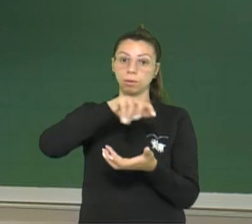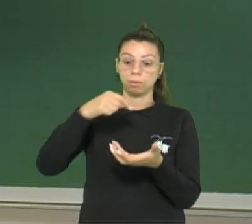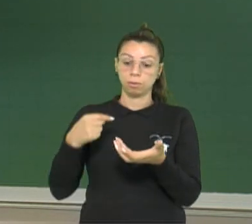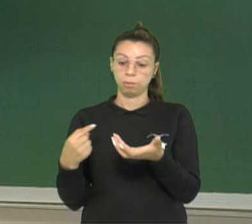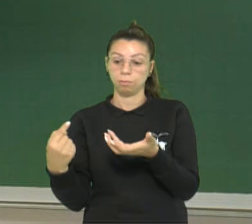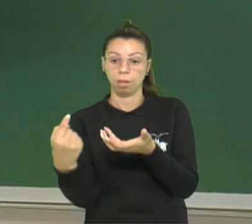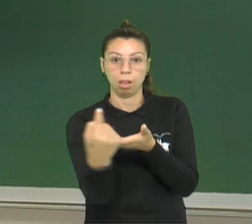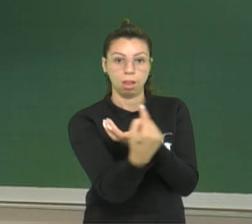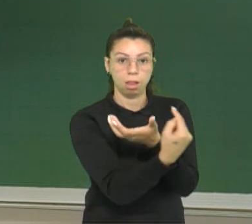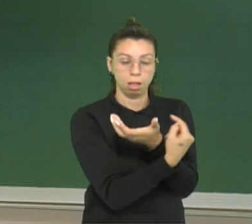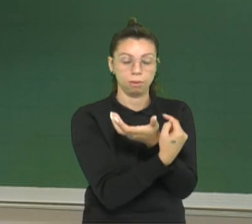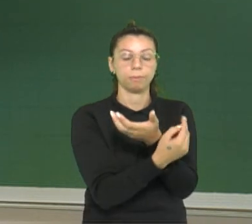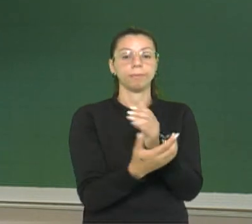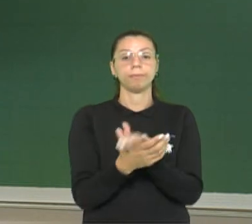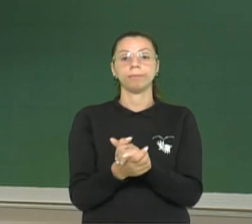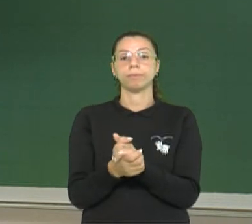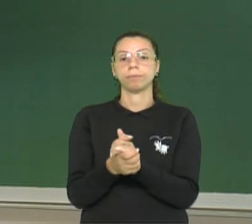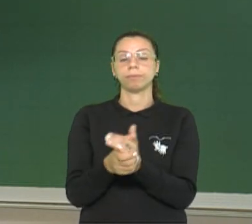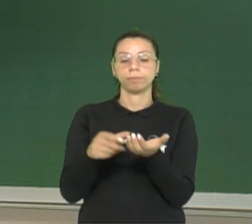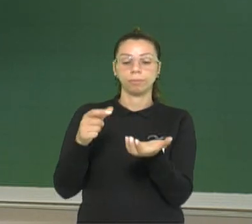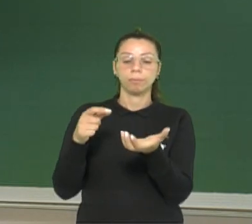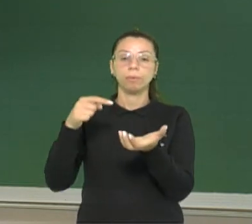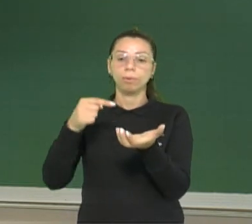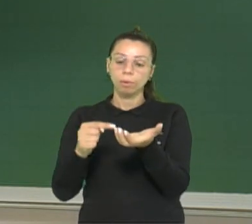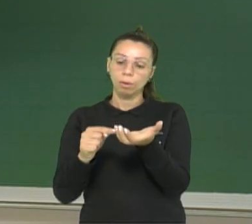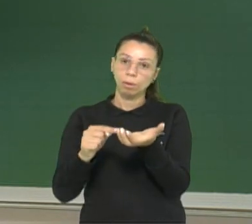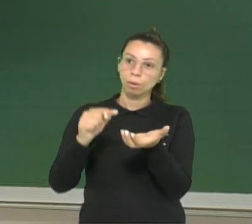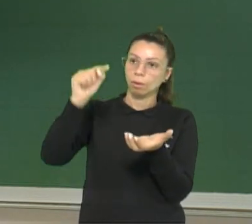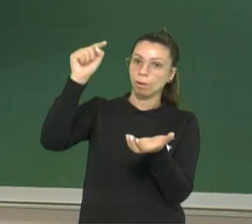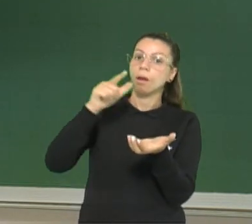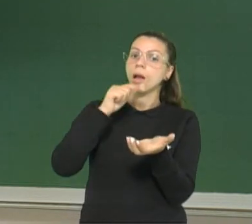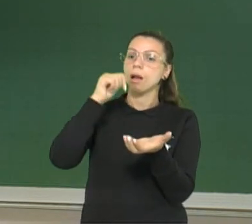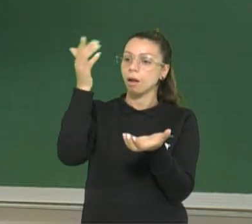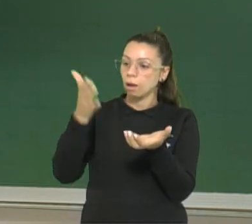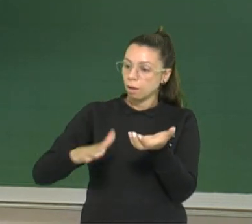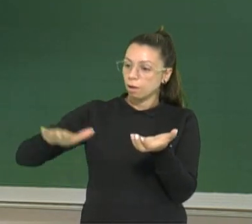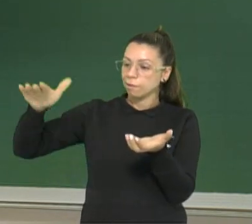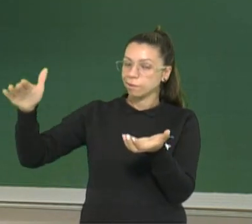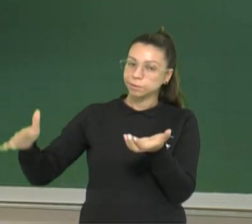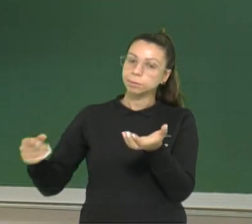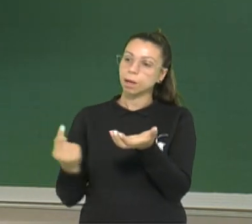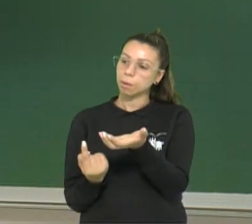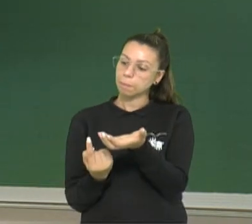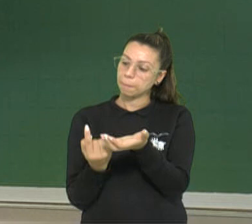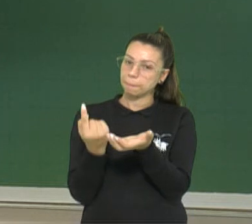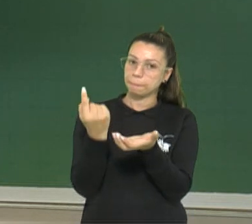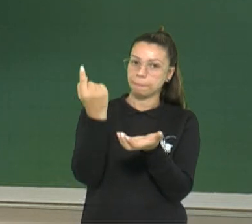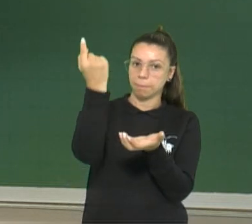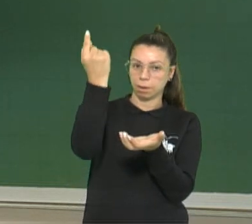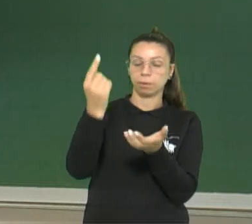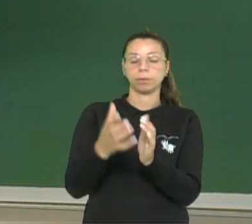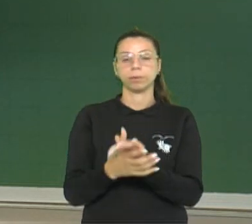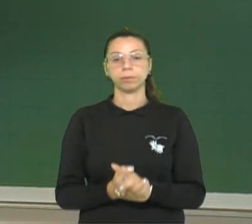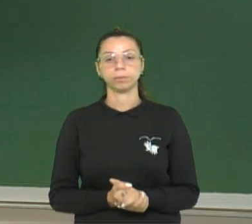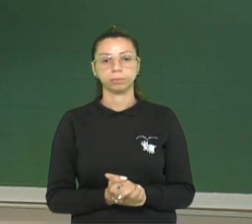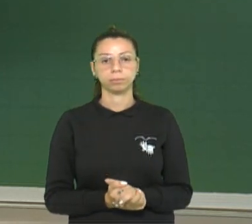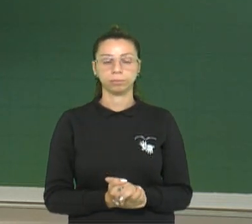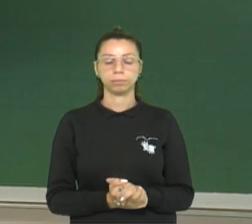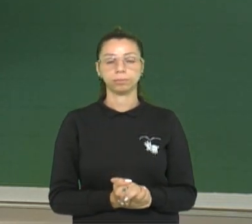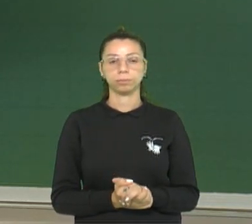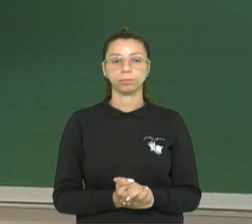ter a altitude, que é a distância em relação ao nível do mar, então a elevação em relação ao nível do mar. Nós